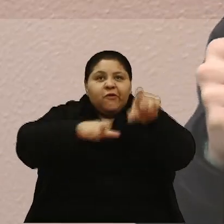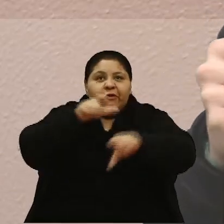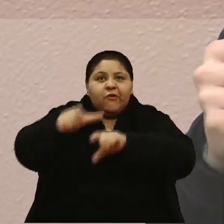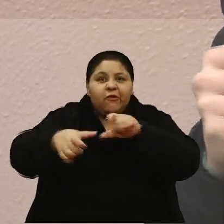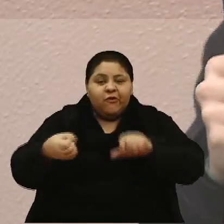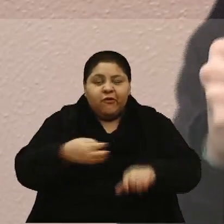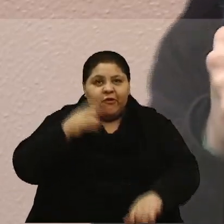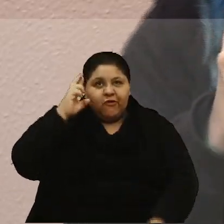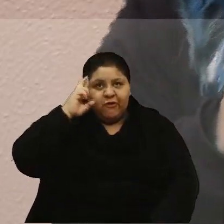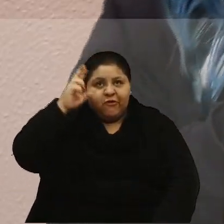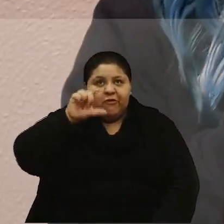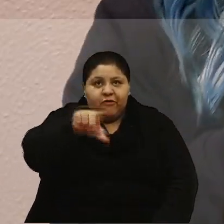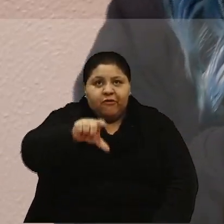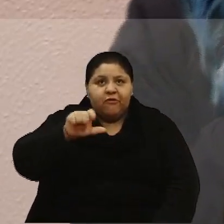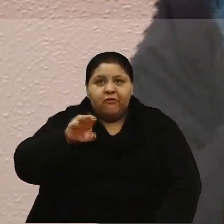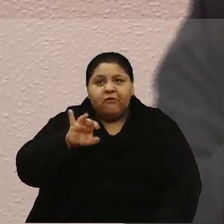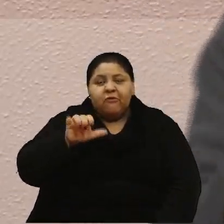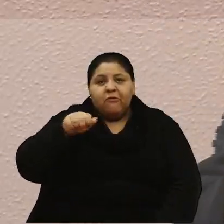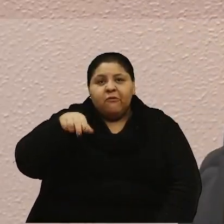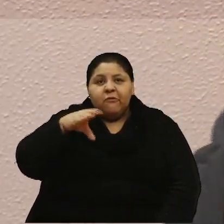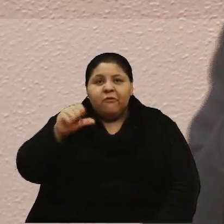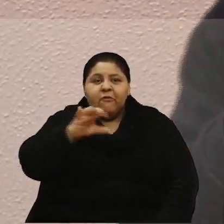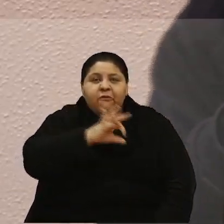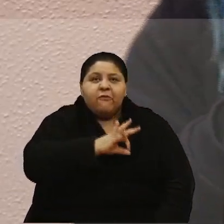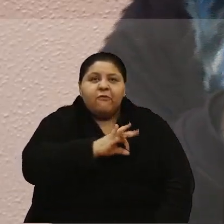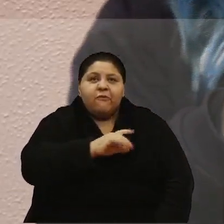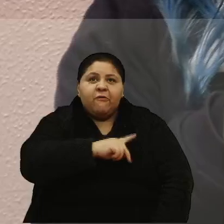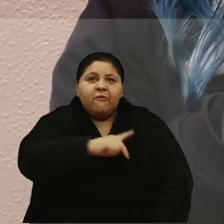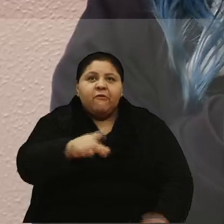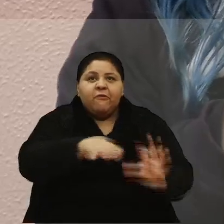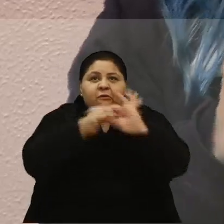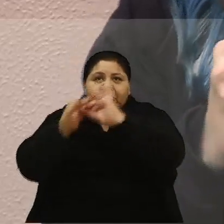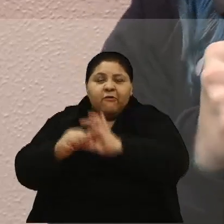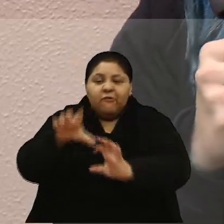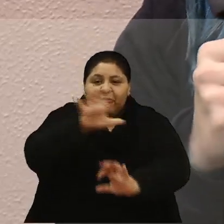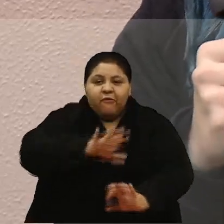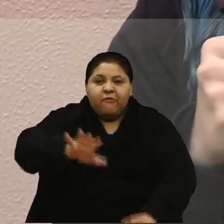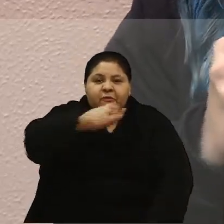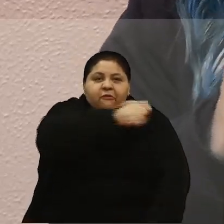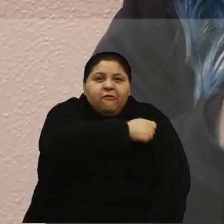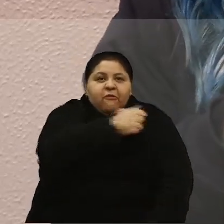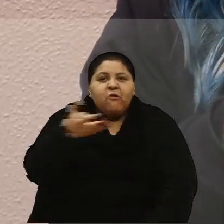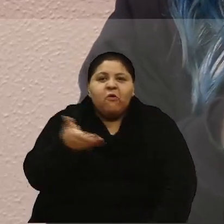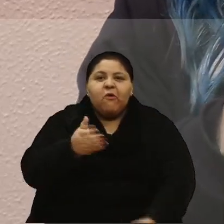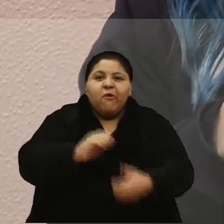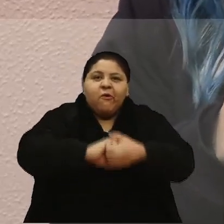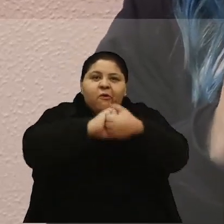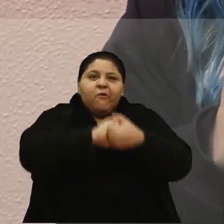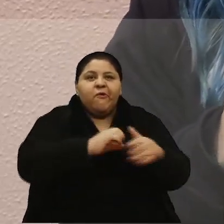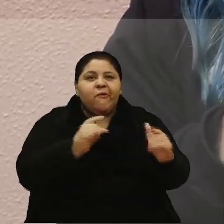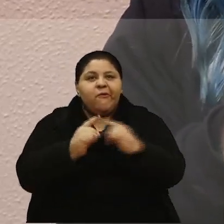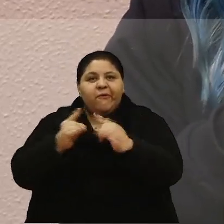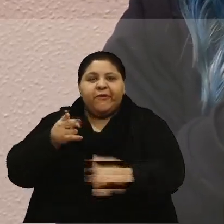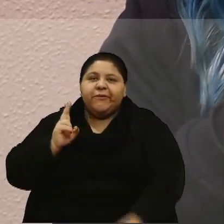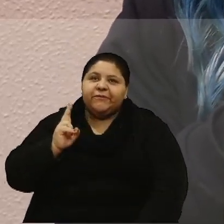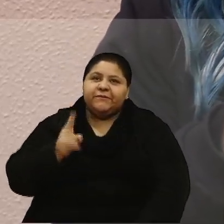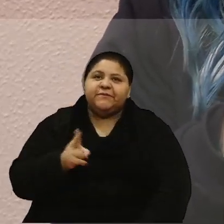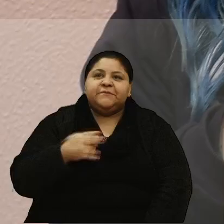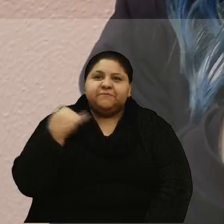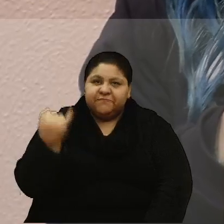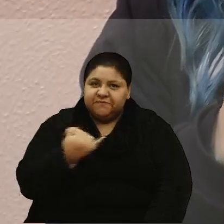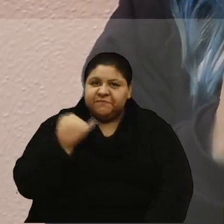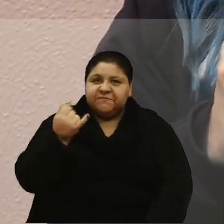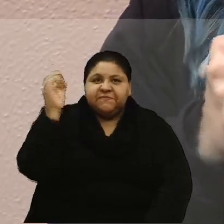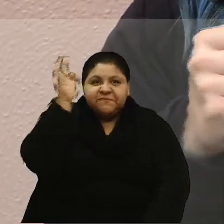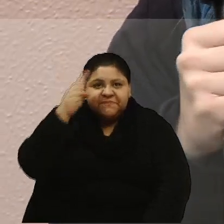elegeu Bianca Borges para a presidência da União Nacional dos Estudantes. Então, queria saudar essa entidade que sempre foi importantíssima